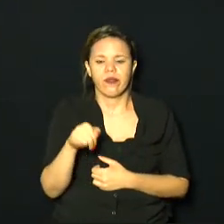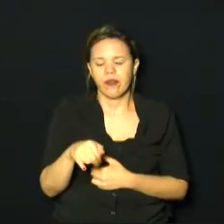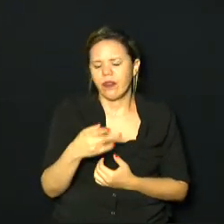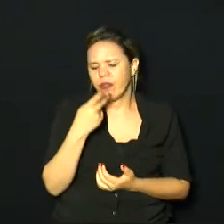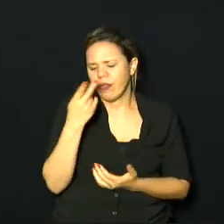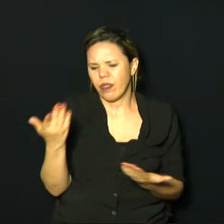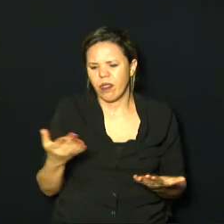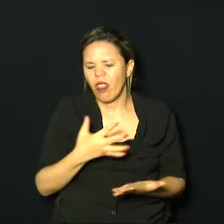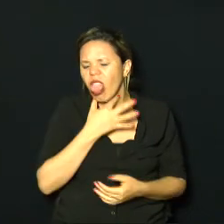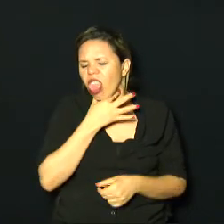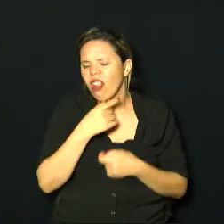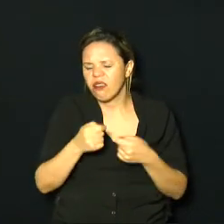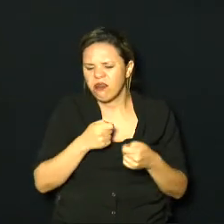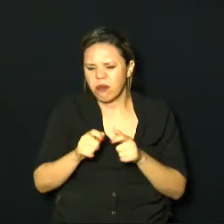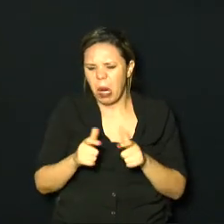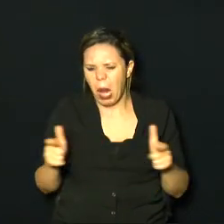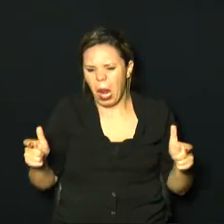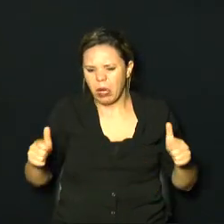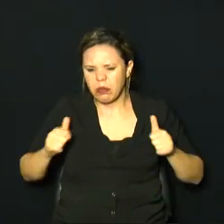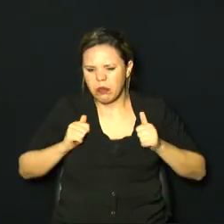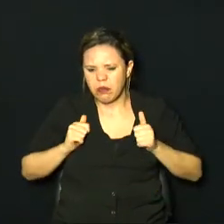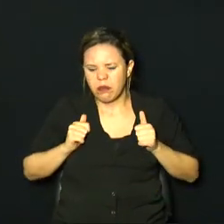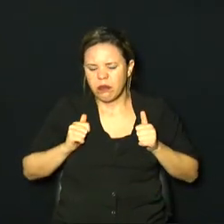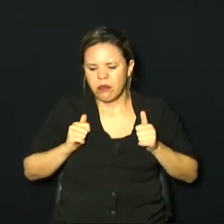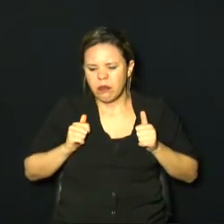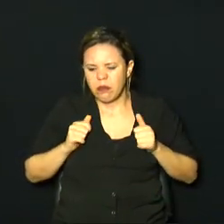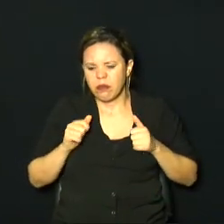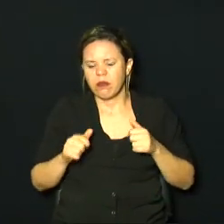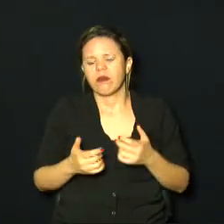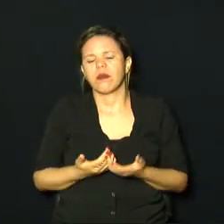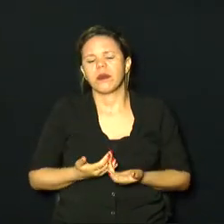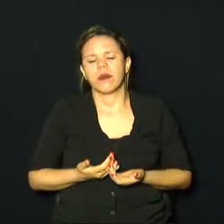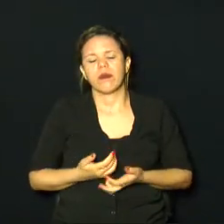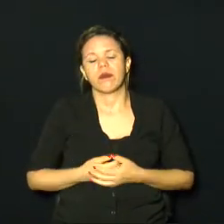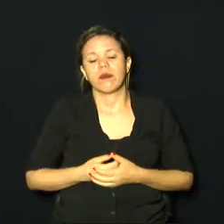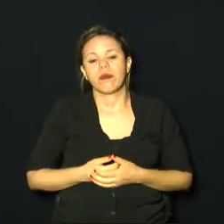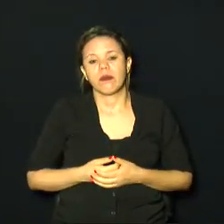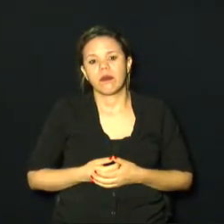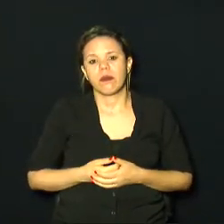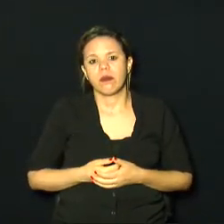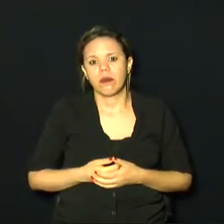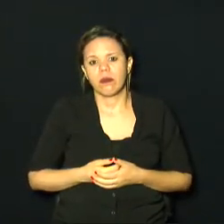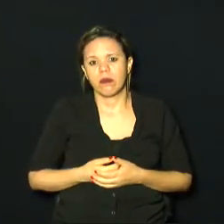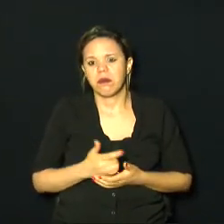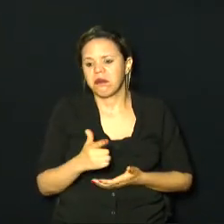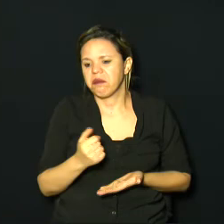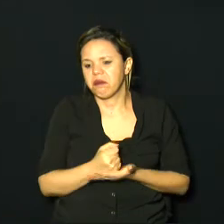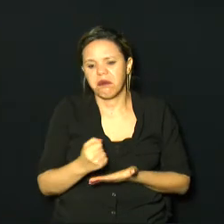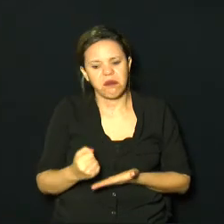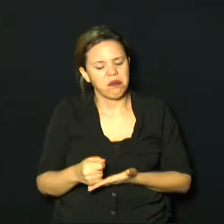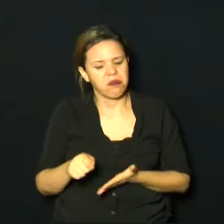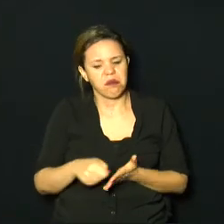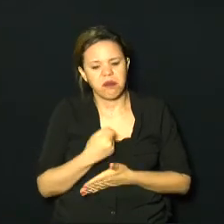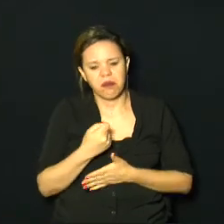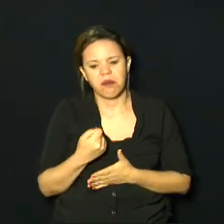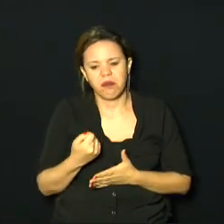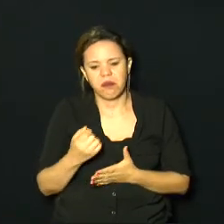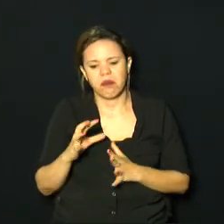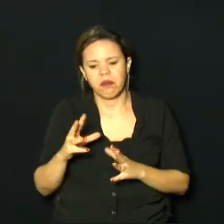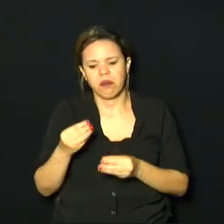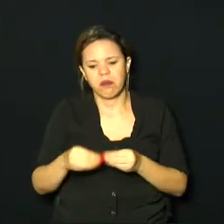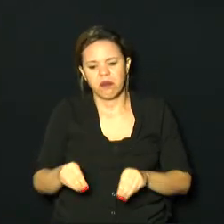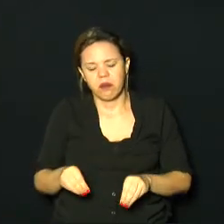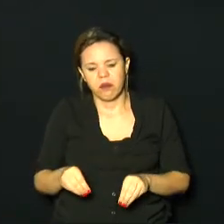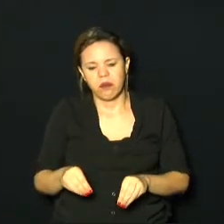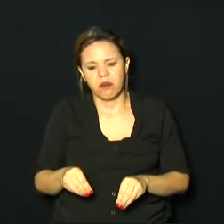econômica, aumento do desemprego, aumento da situação de desemprego, né, ainda mais sem carteira assinada, com todos os impactos de